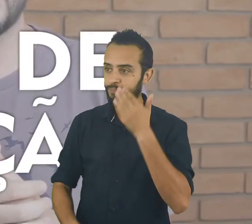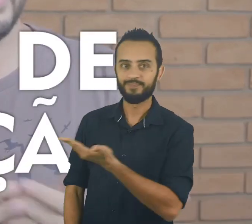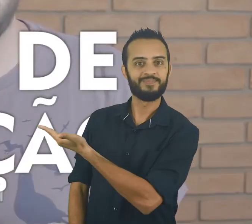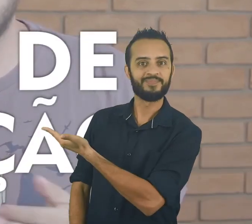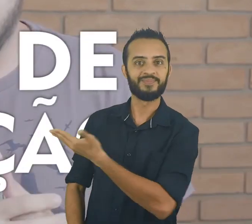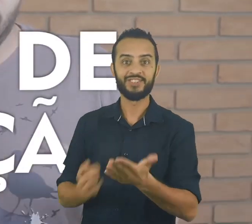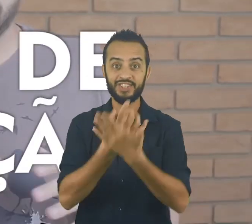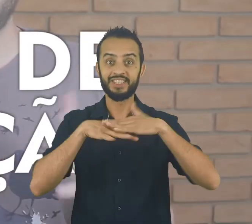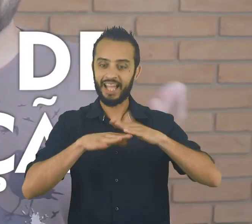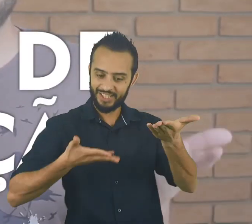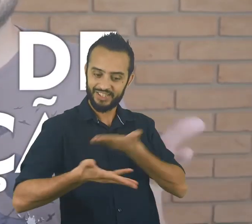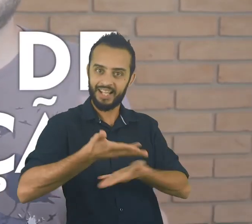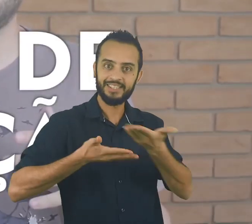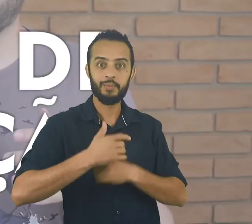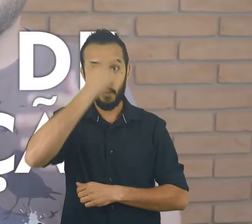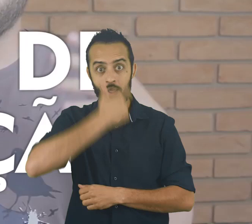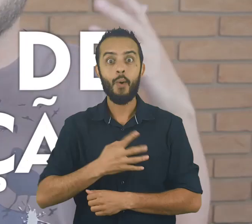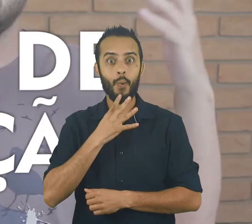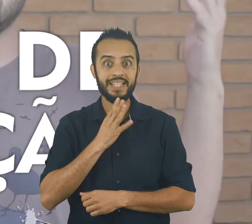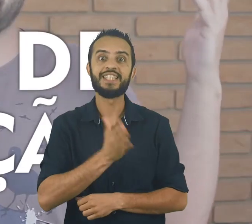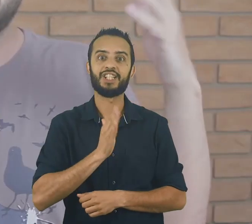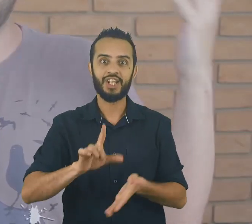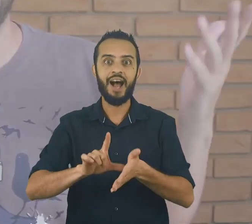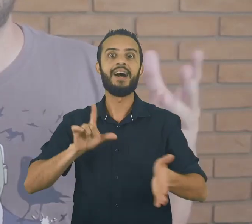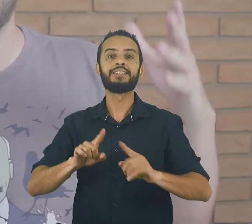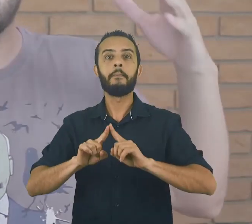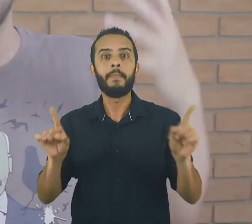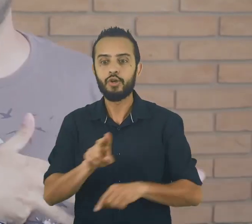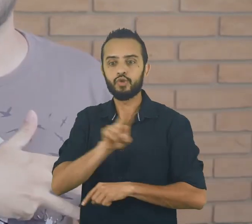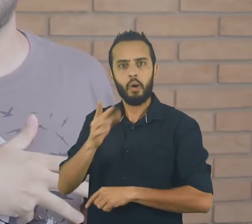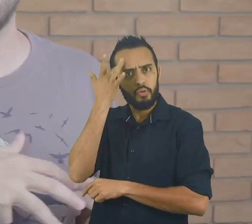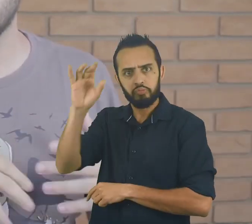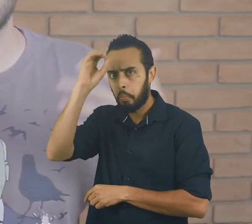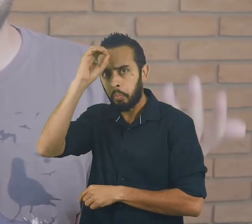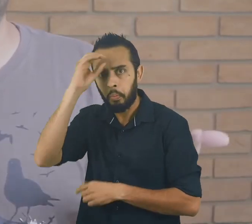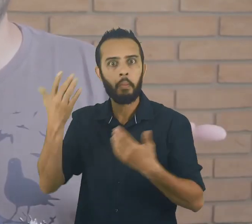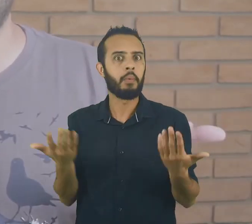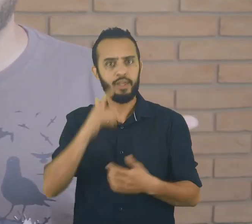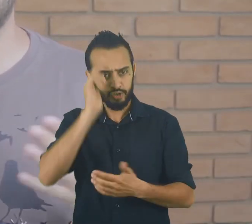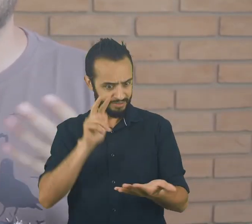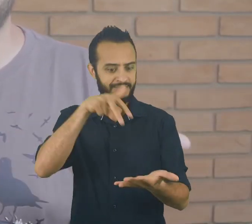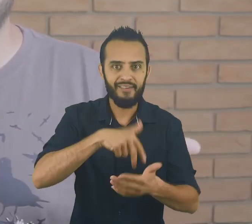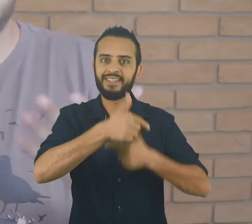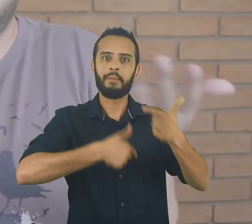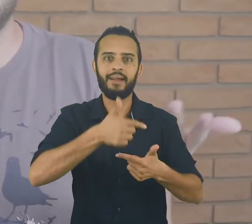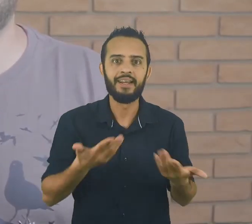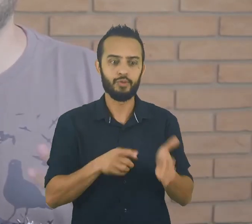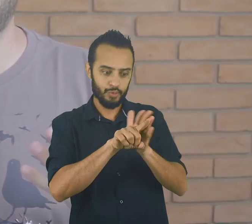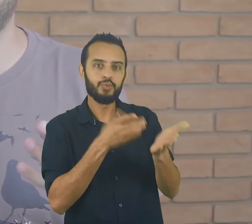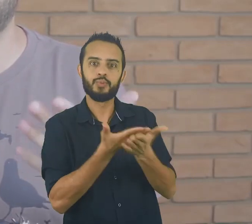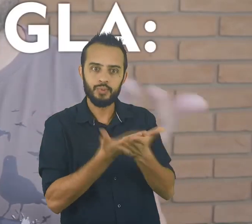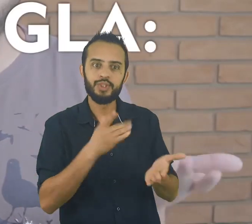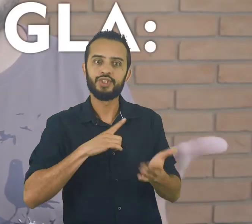chamava design de interação. Então eu conheci, tipo, um mundo novo. Eu estava inserido naquilo sem saber que aquilo era exatamente uma ciência,